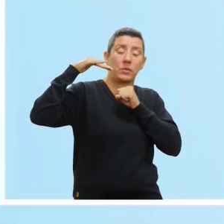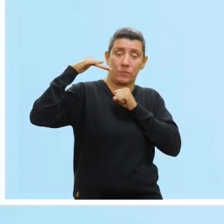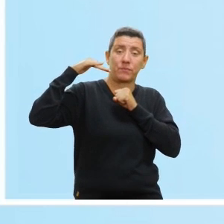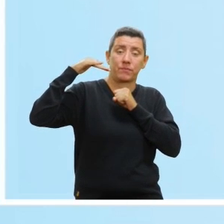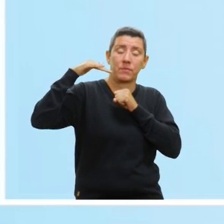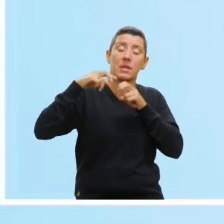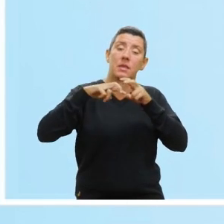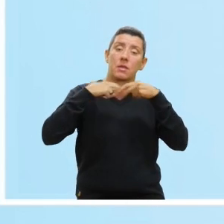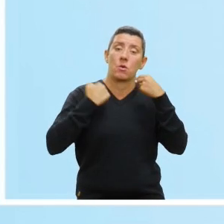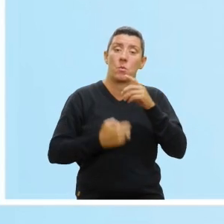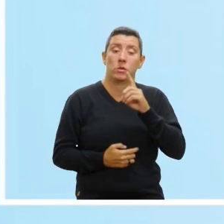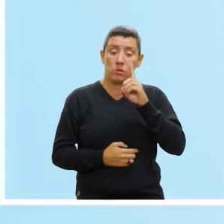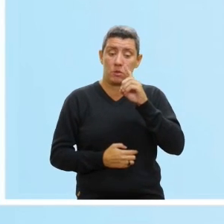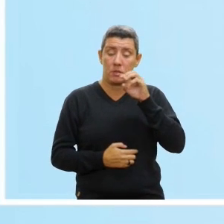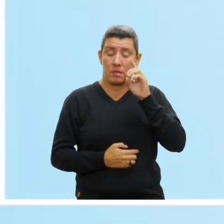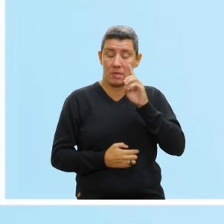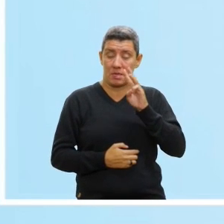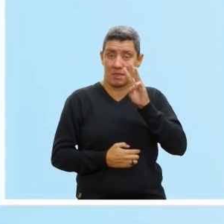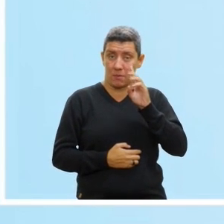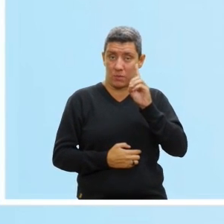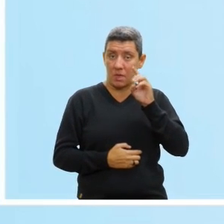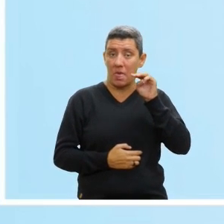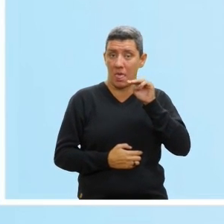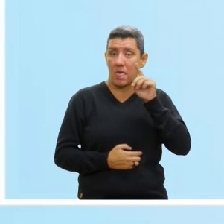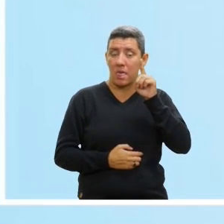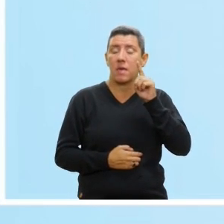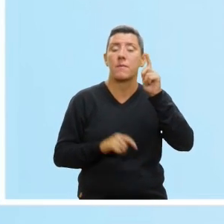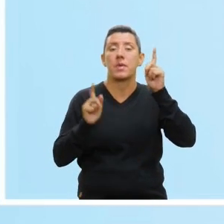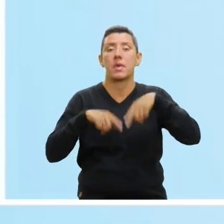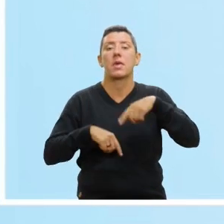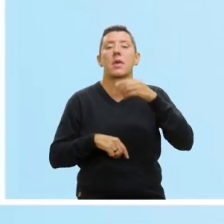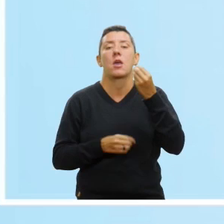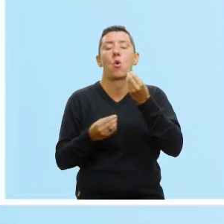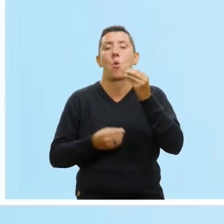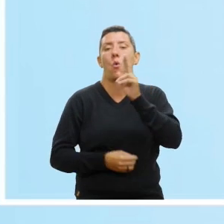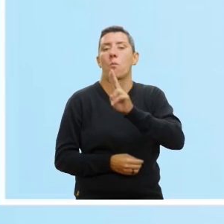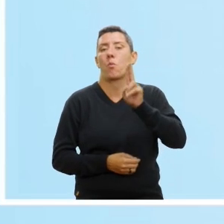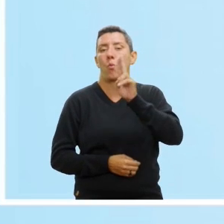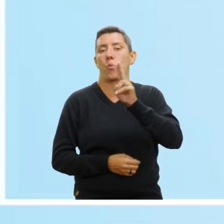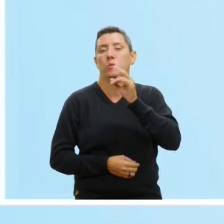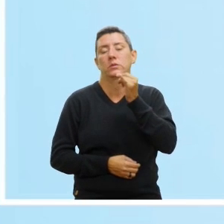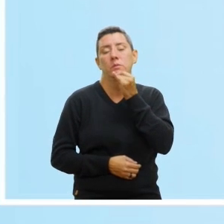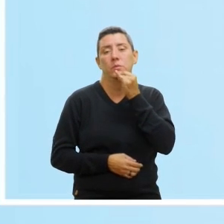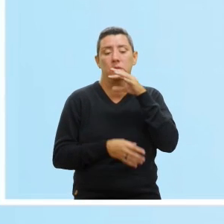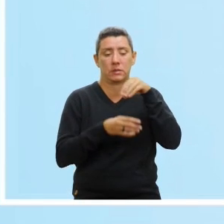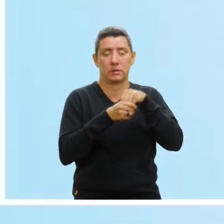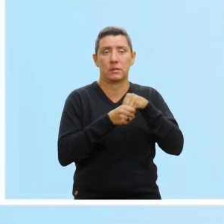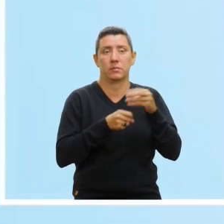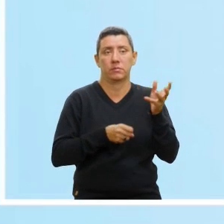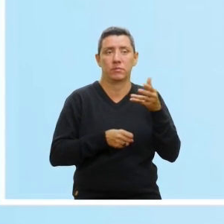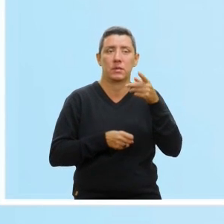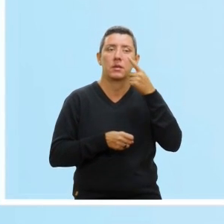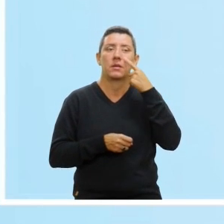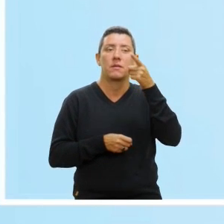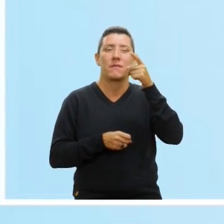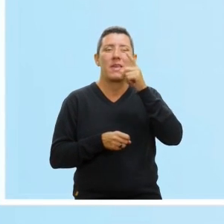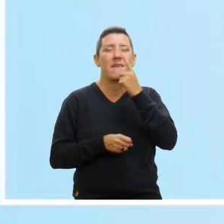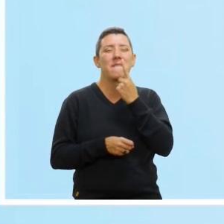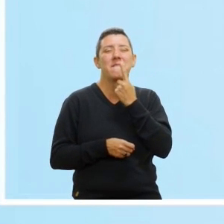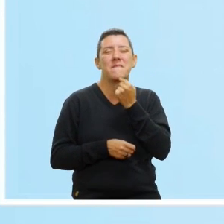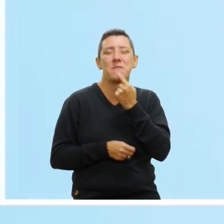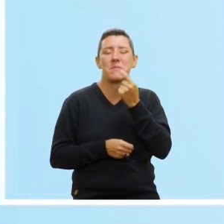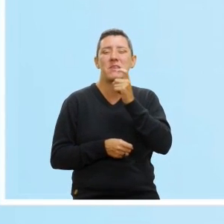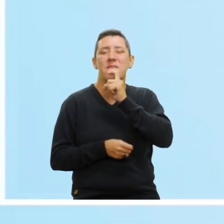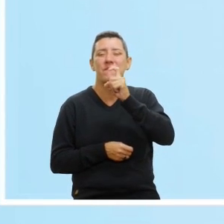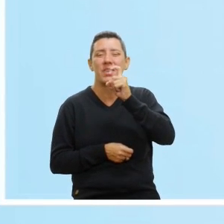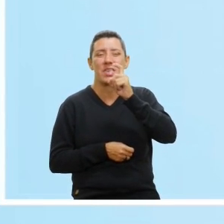né, as normas de DWDM, elas indicam o uso dessa banda. Isso daqui é colorido, né, são as bandas, né, as faixas